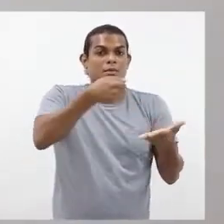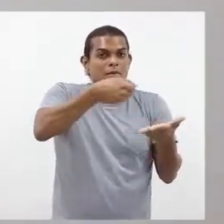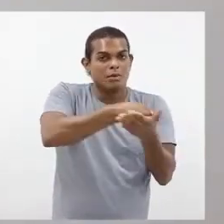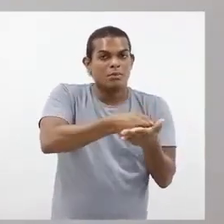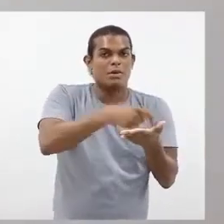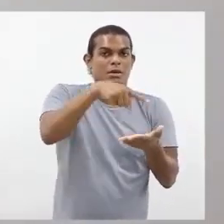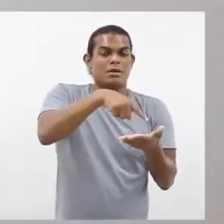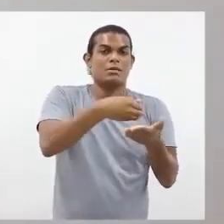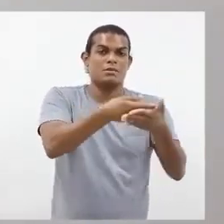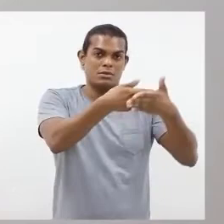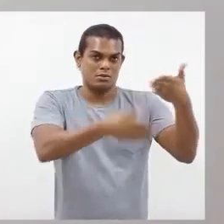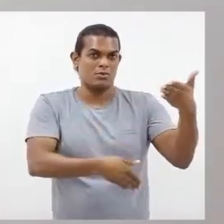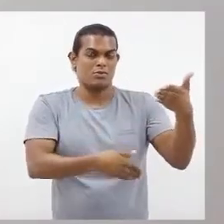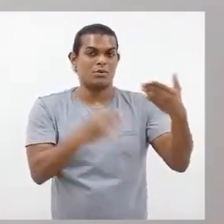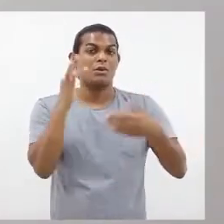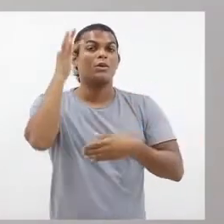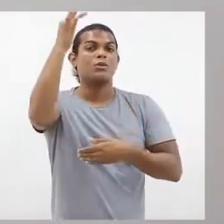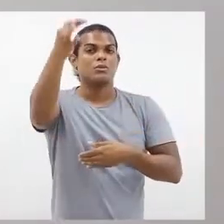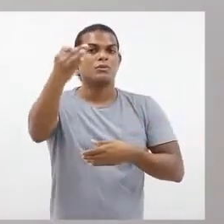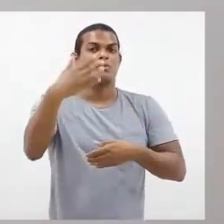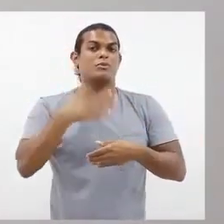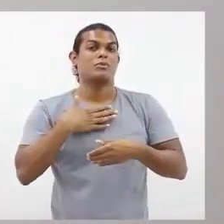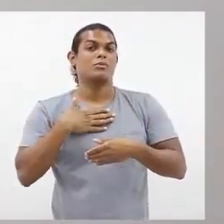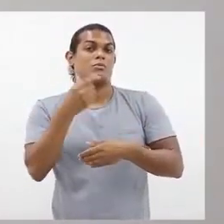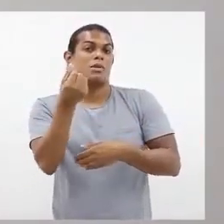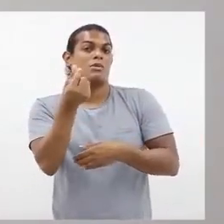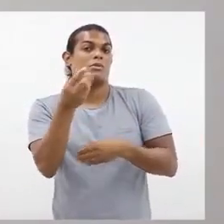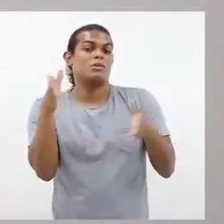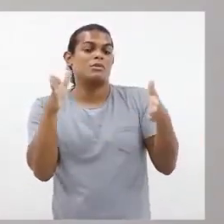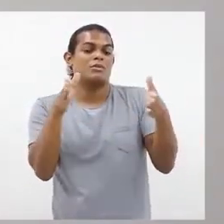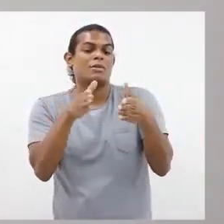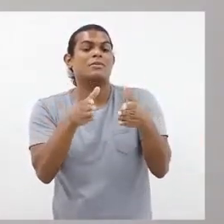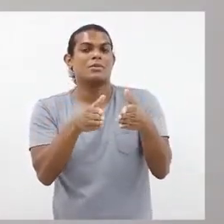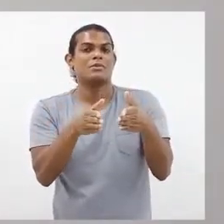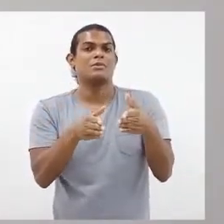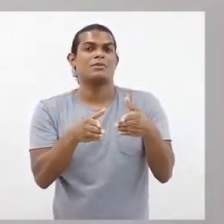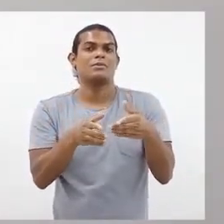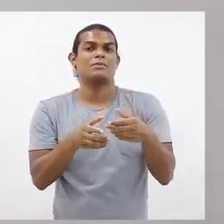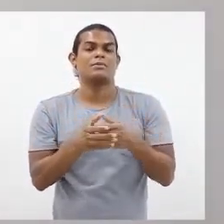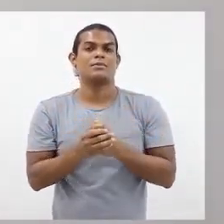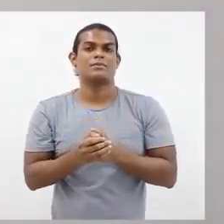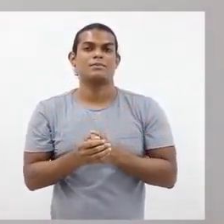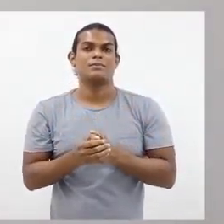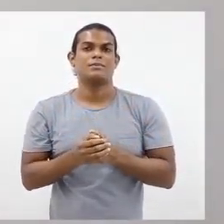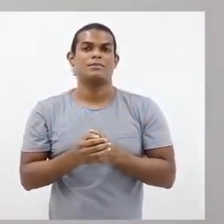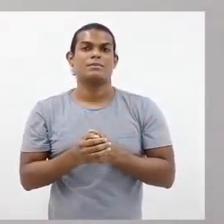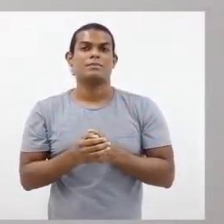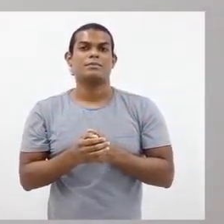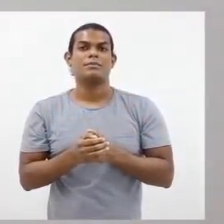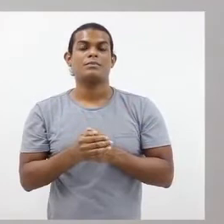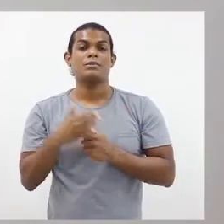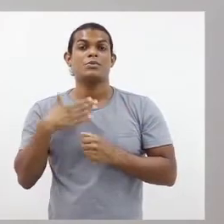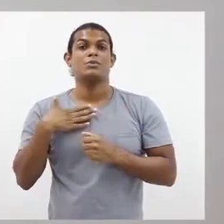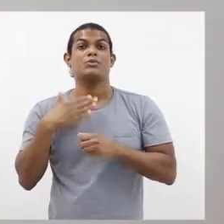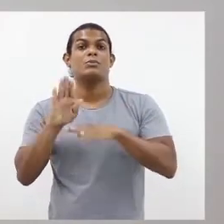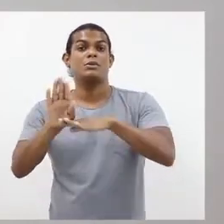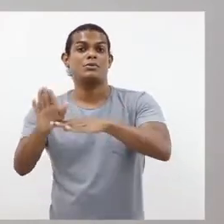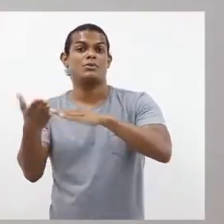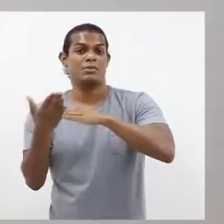o pagamento dessa conta, vai ter que sair dinheiro do meu caixa, vai reduzir os meus benefícios.